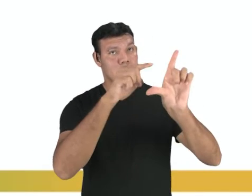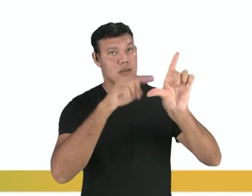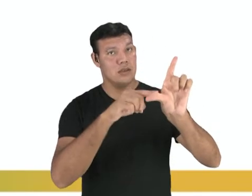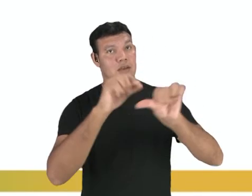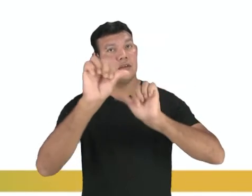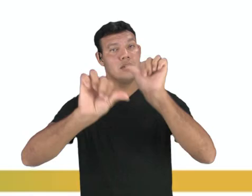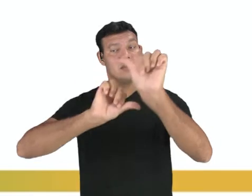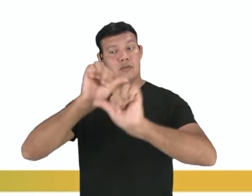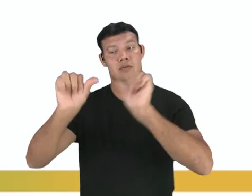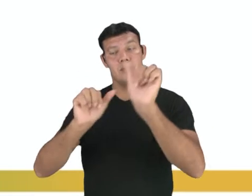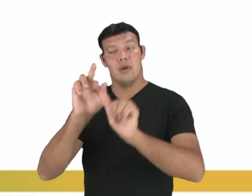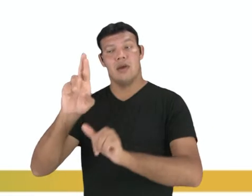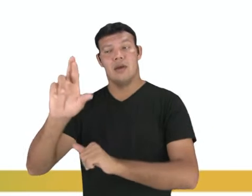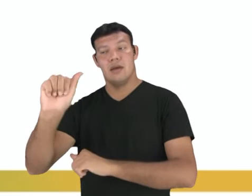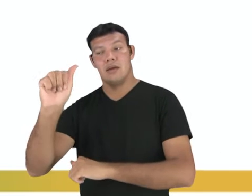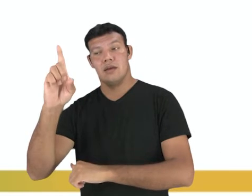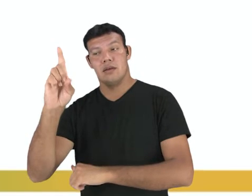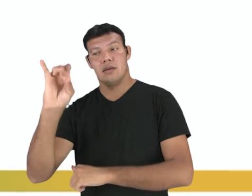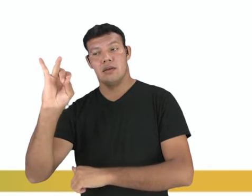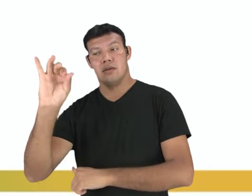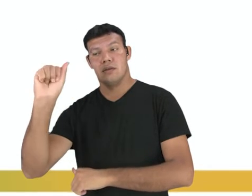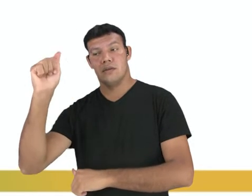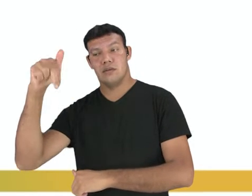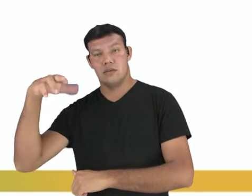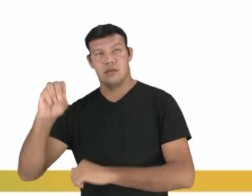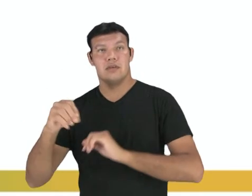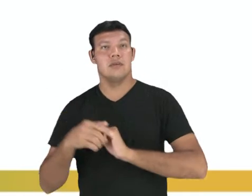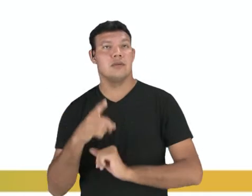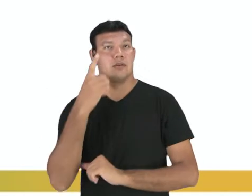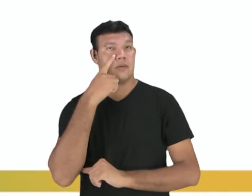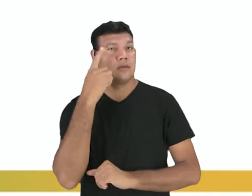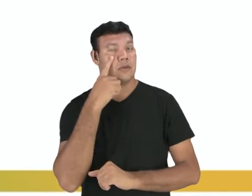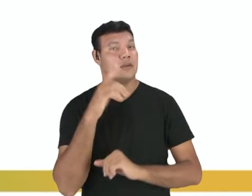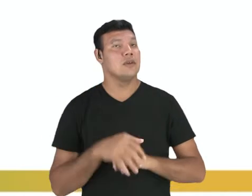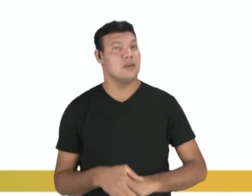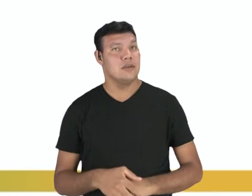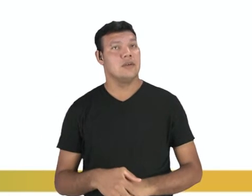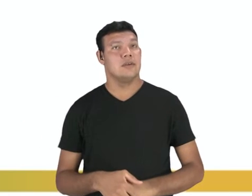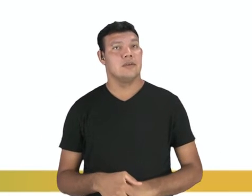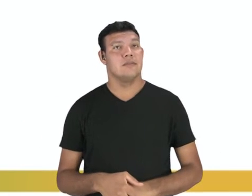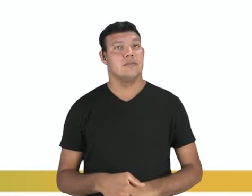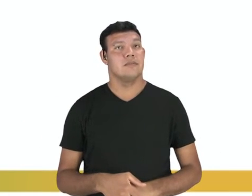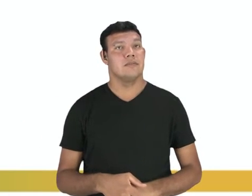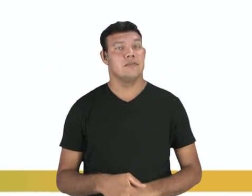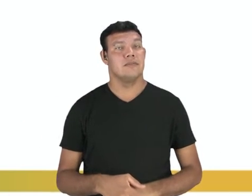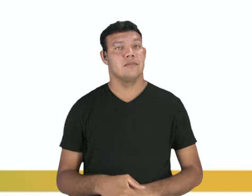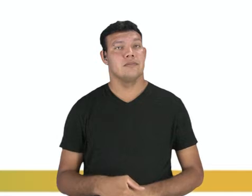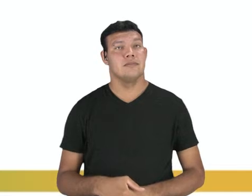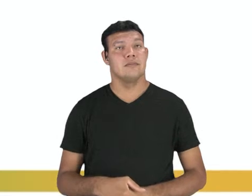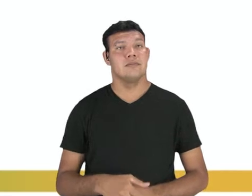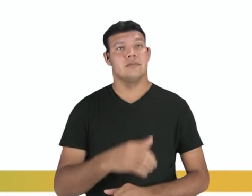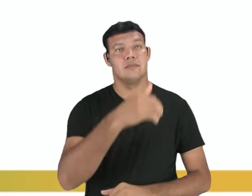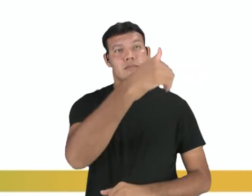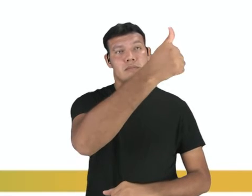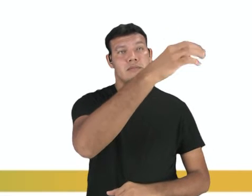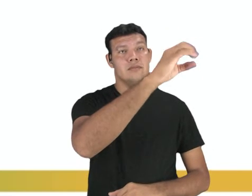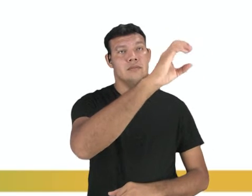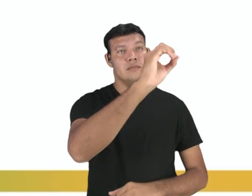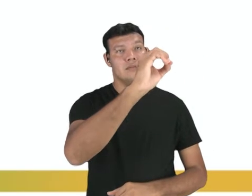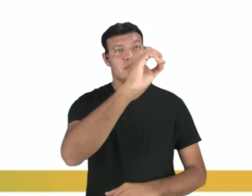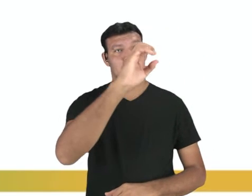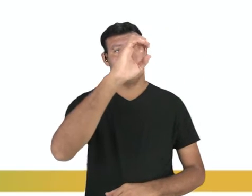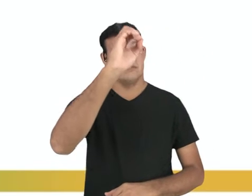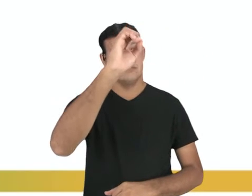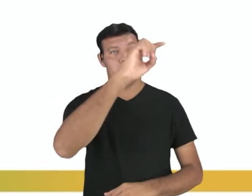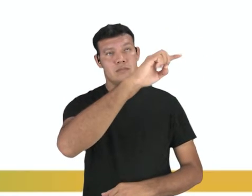radiano bom então nós temos aí lembra que no caso x 100 graus sobre 180 é